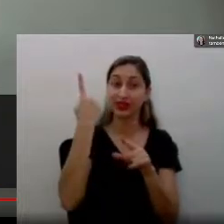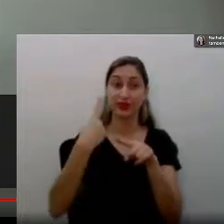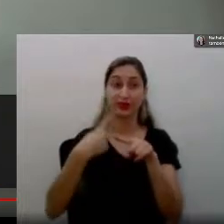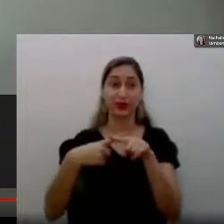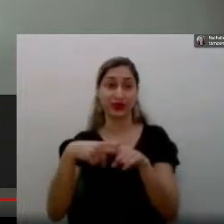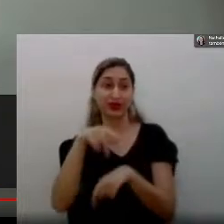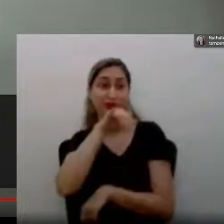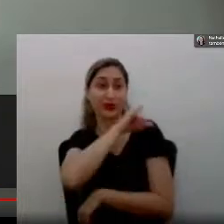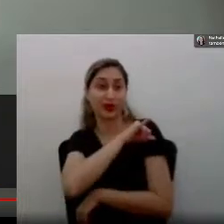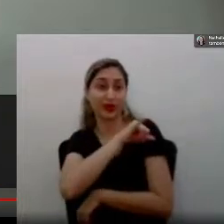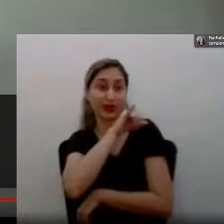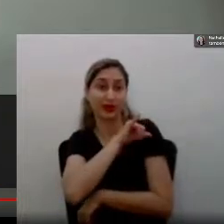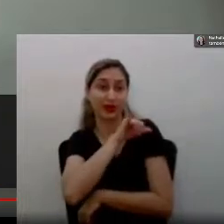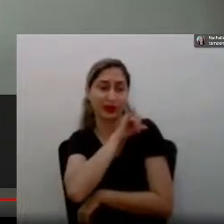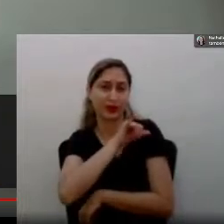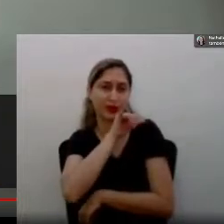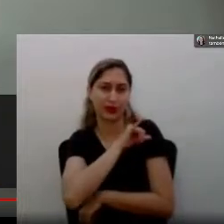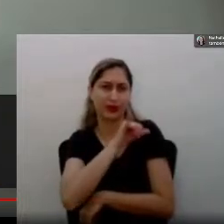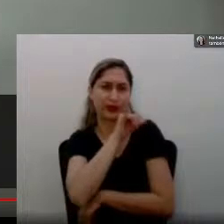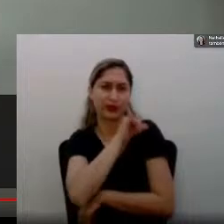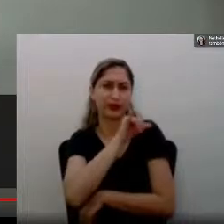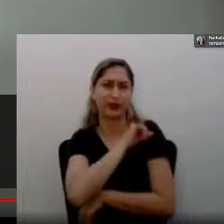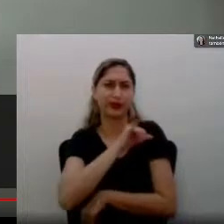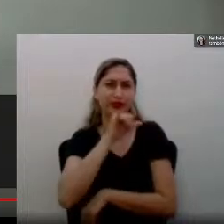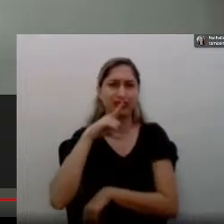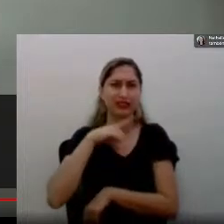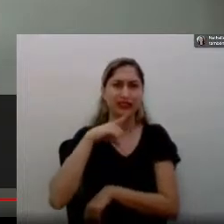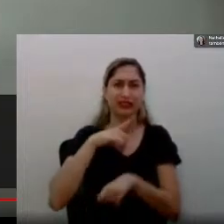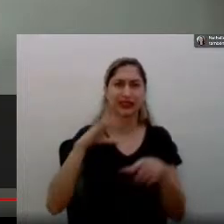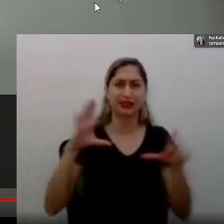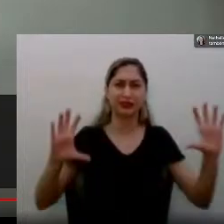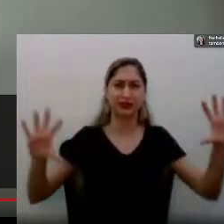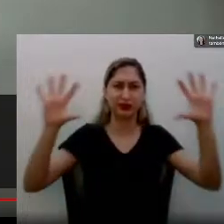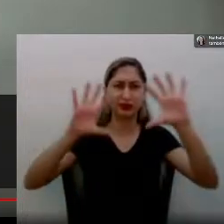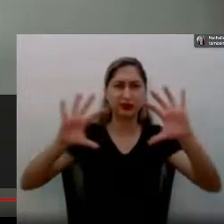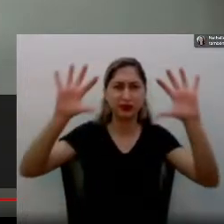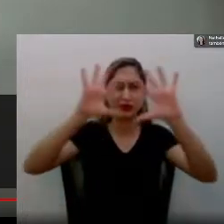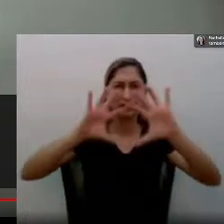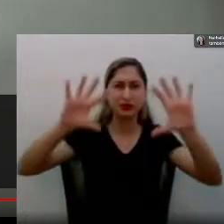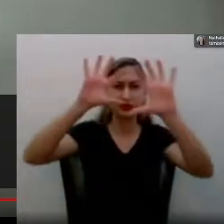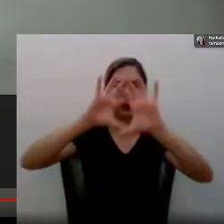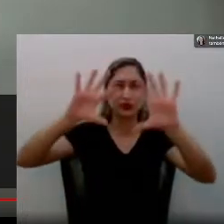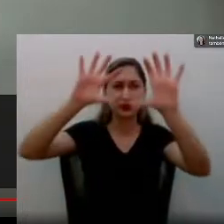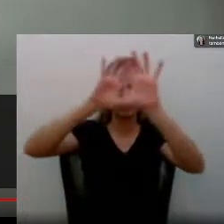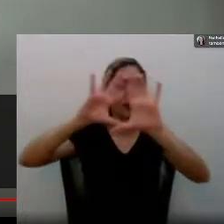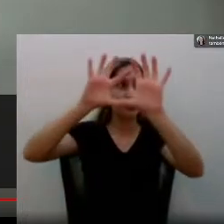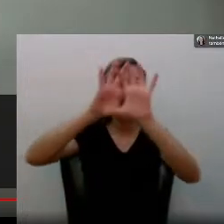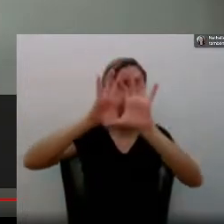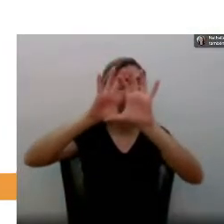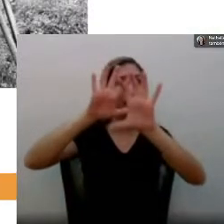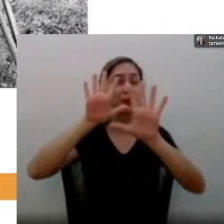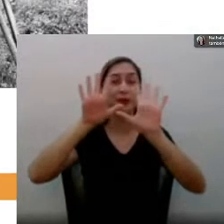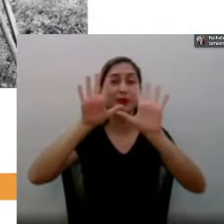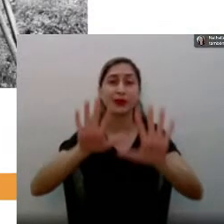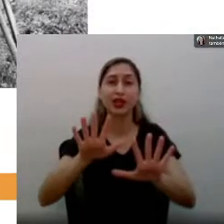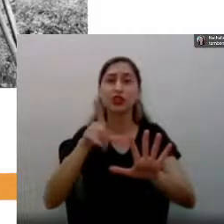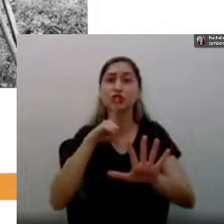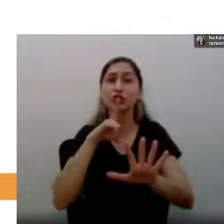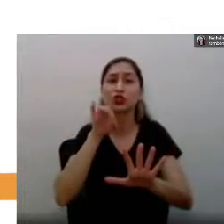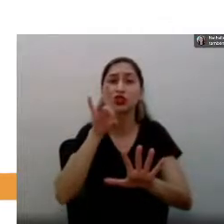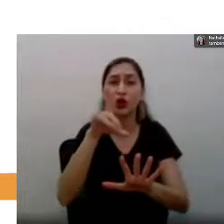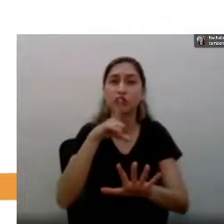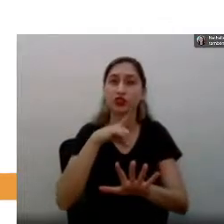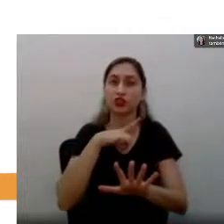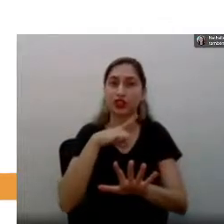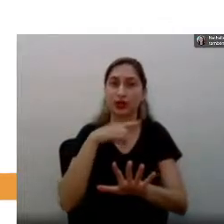então as únicas imagens que seriam seriam as imagens de Bocaiuva certo então com isso né com